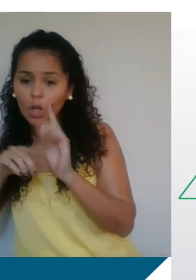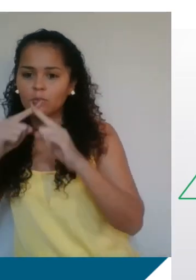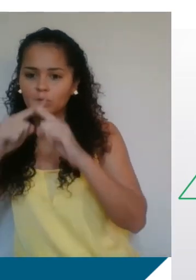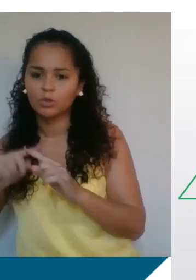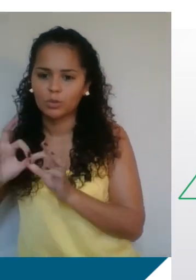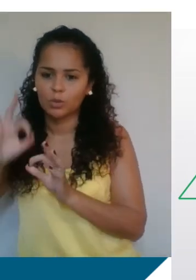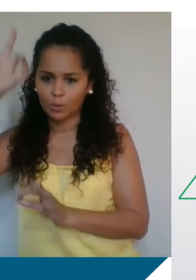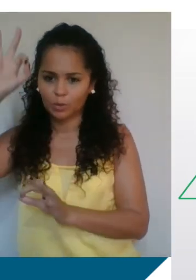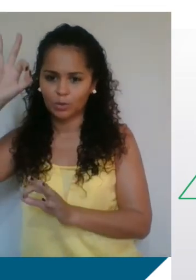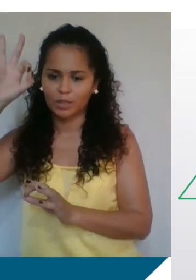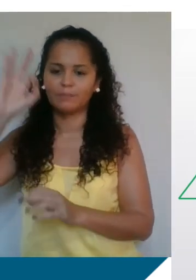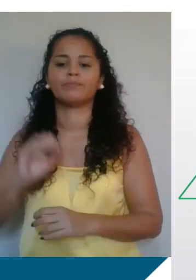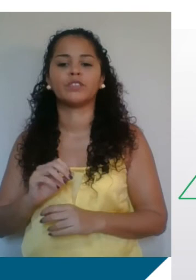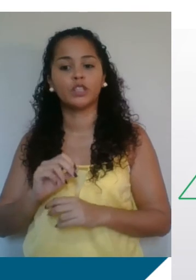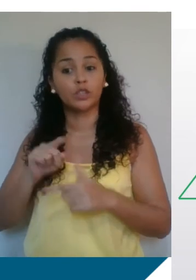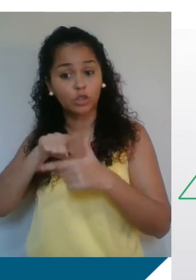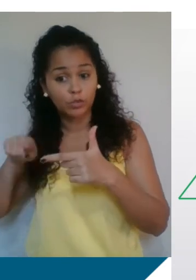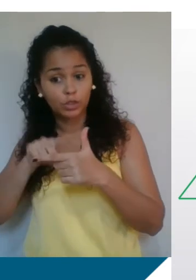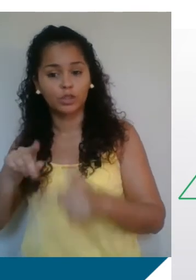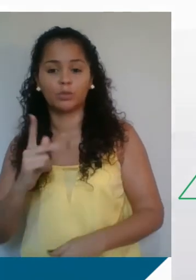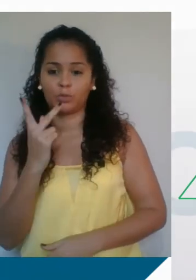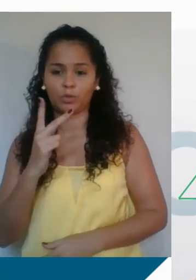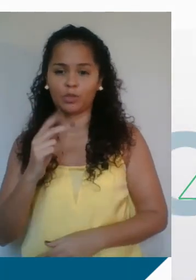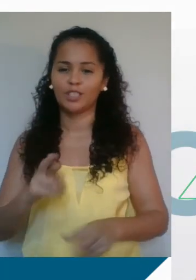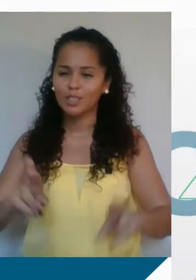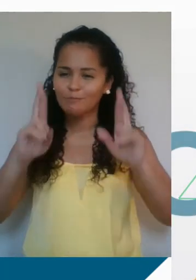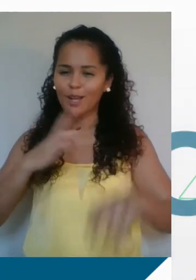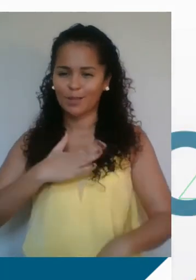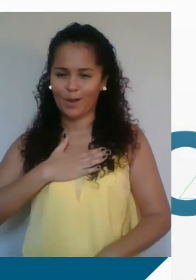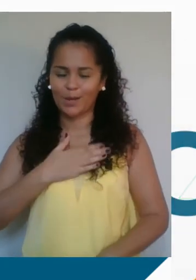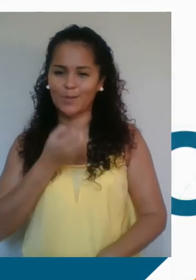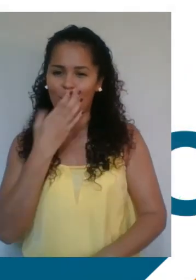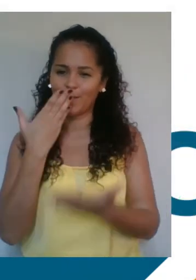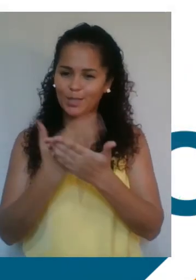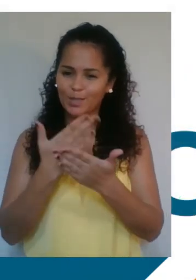por 2. Espero que vocês tenham gostado, bons estudos e até a próxima.